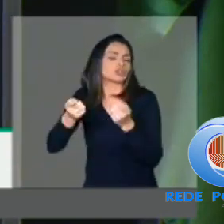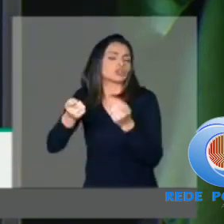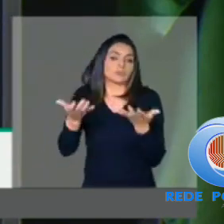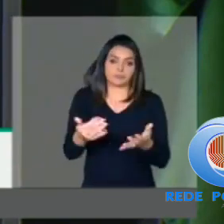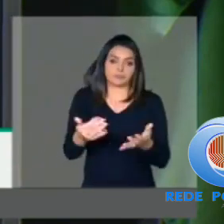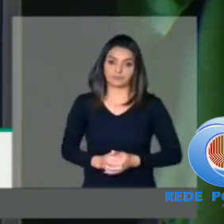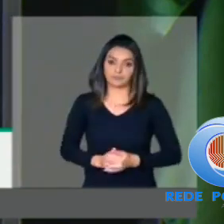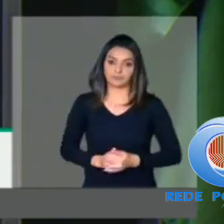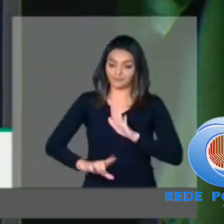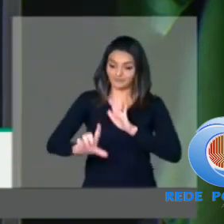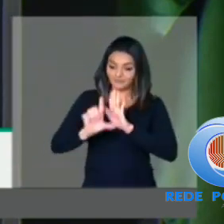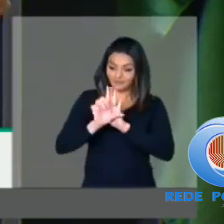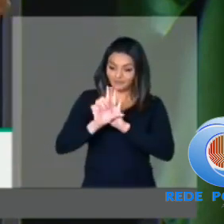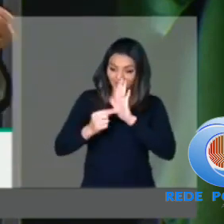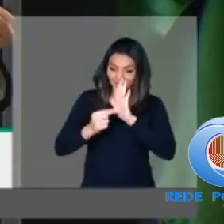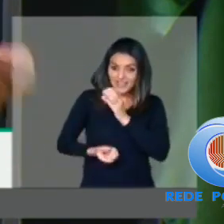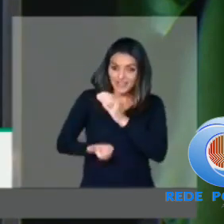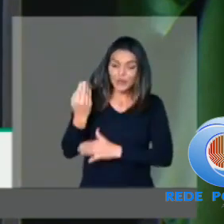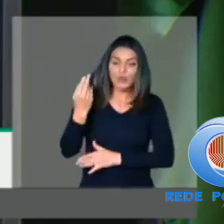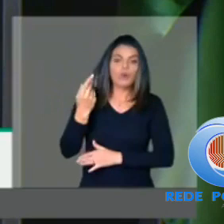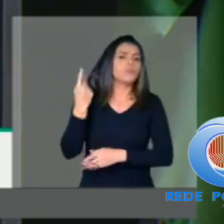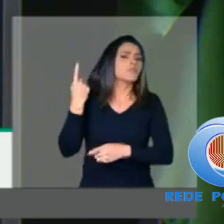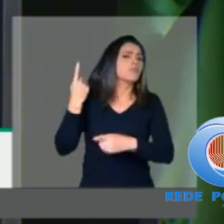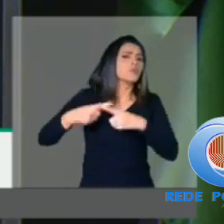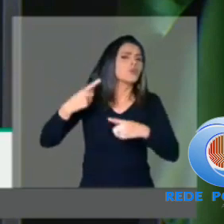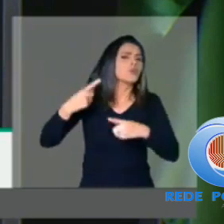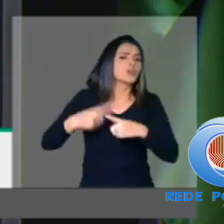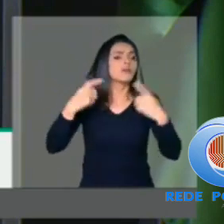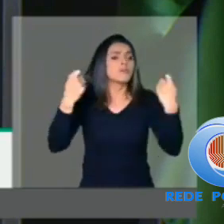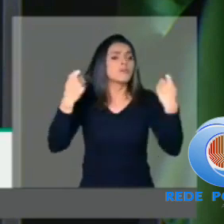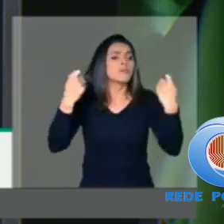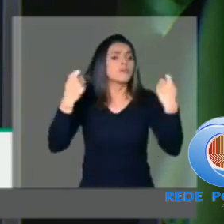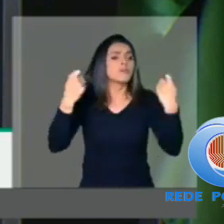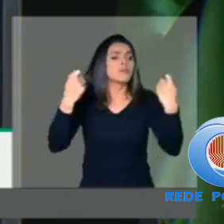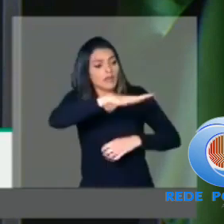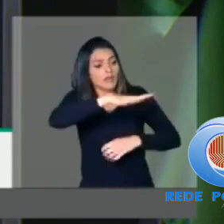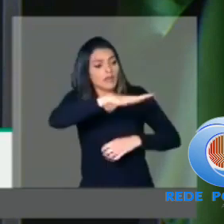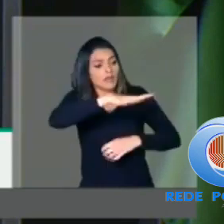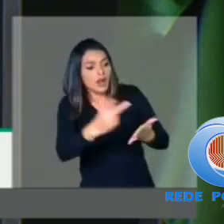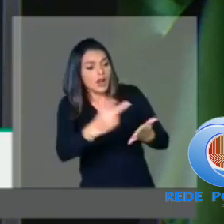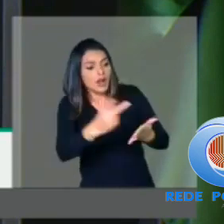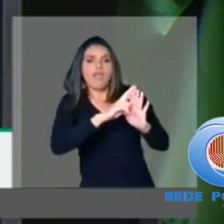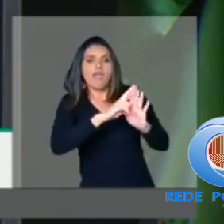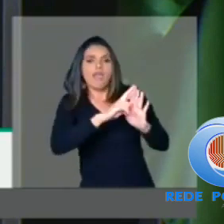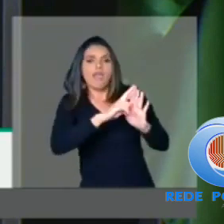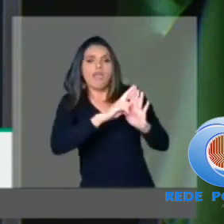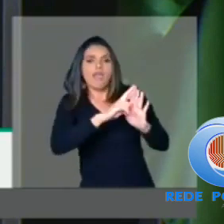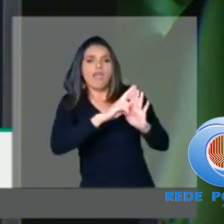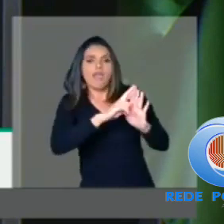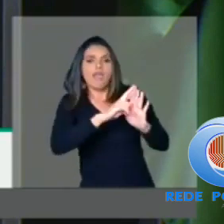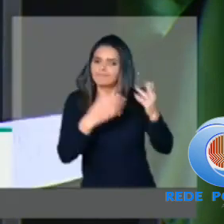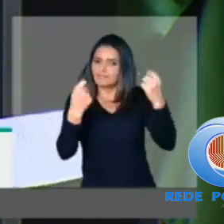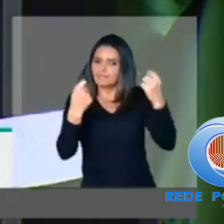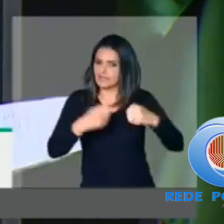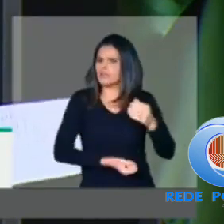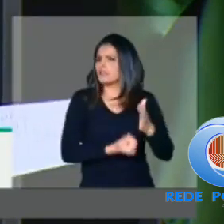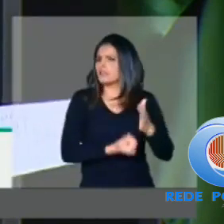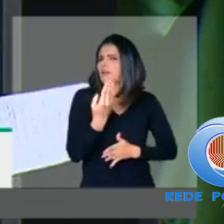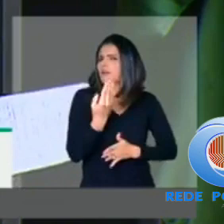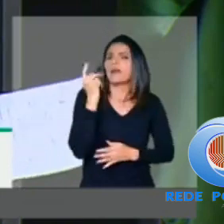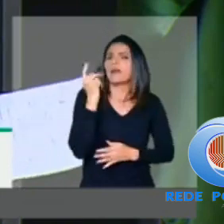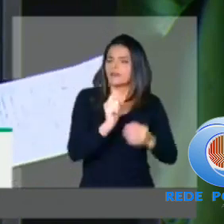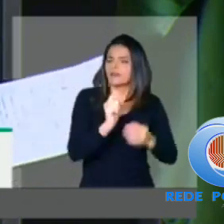legislação surgiu? Por que que há necessidade de regular determinadas situações? Porque se nós, por